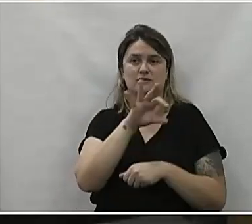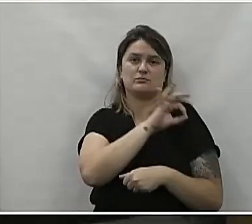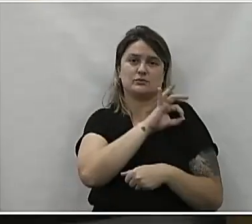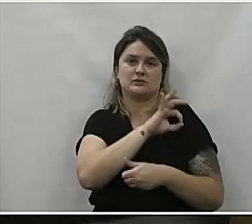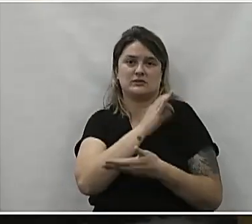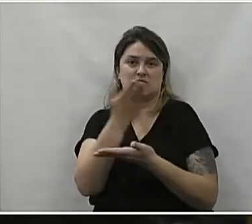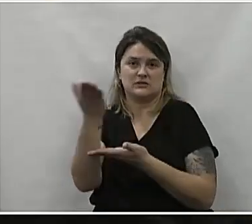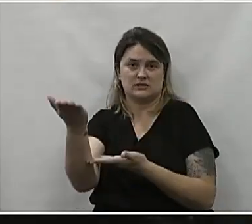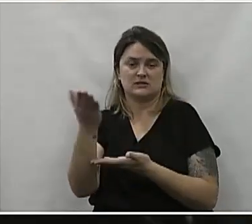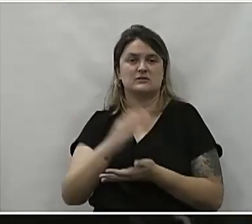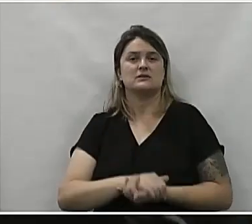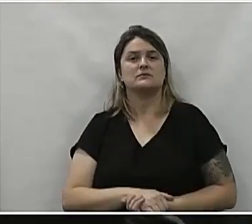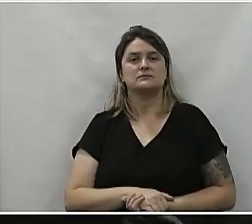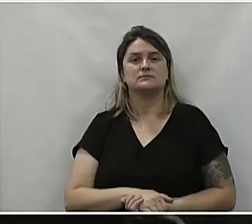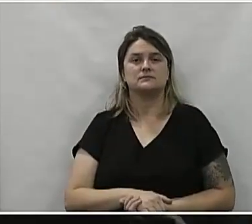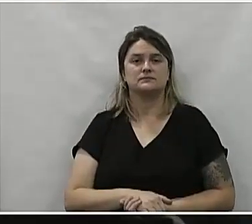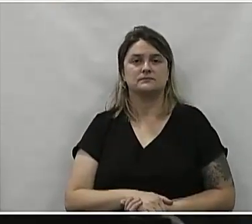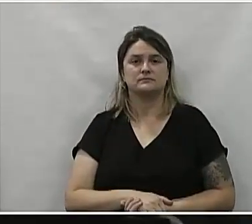militar Que se encontra aqui